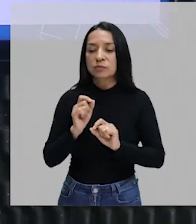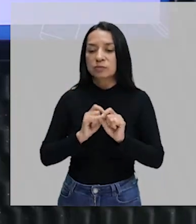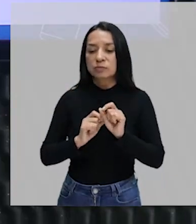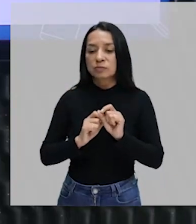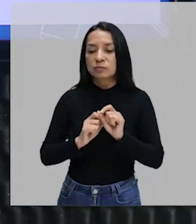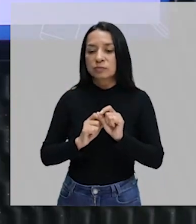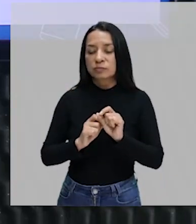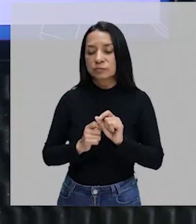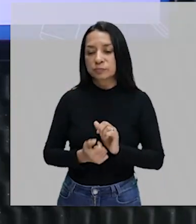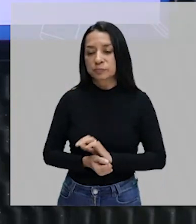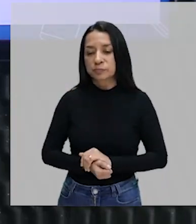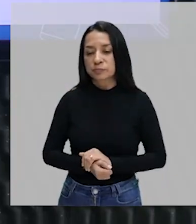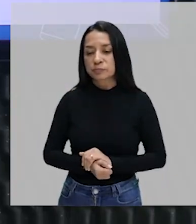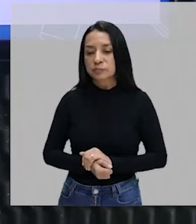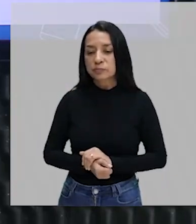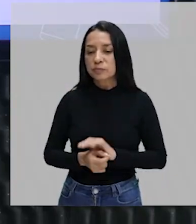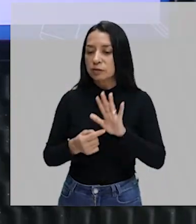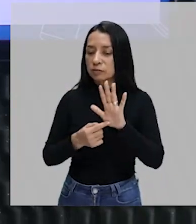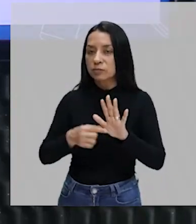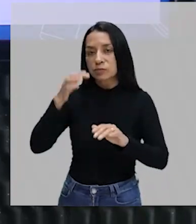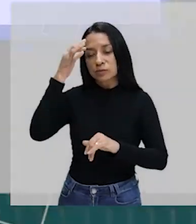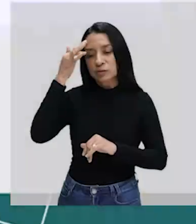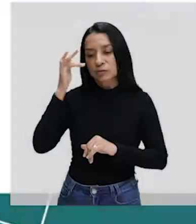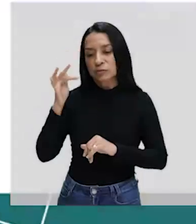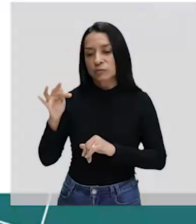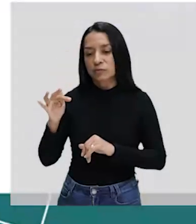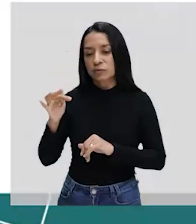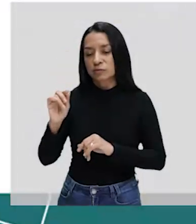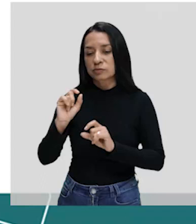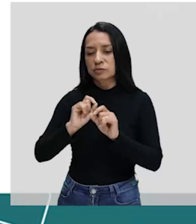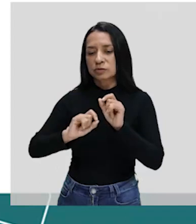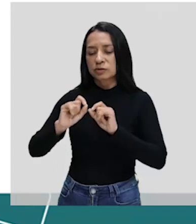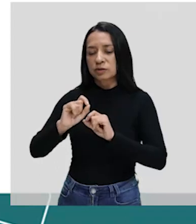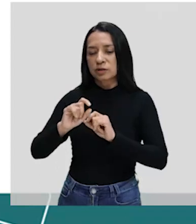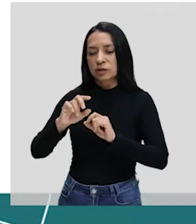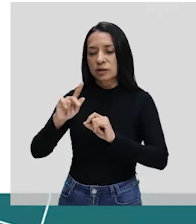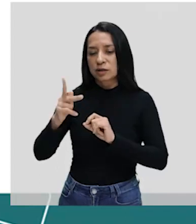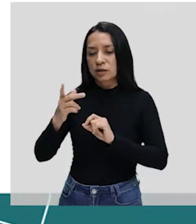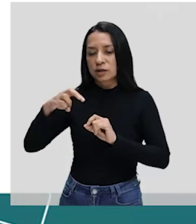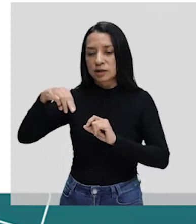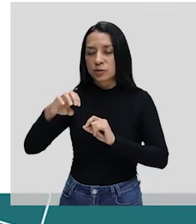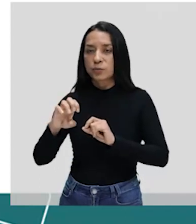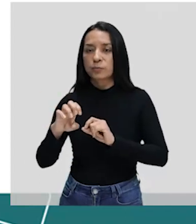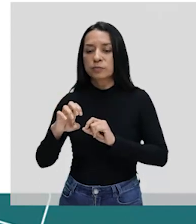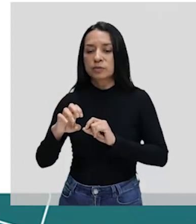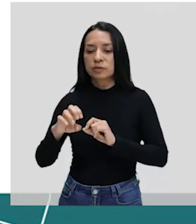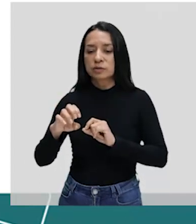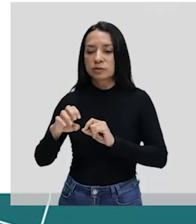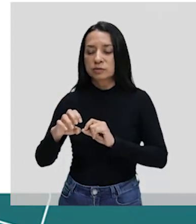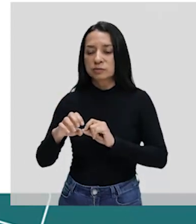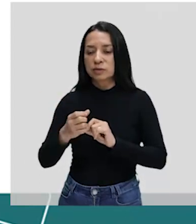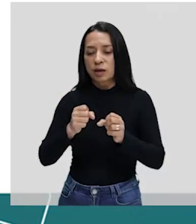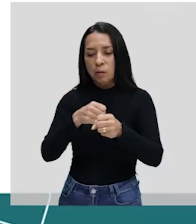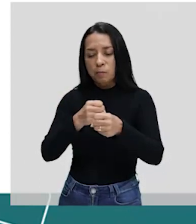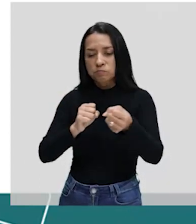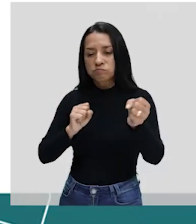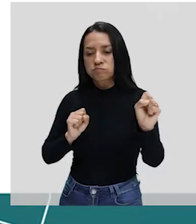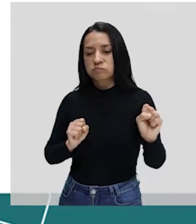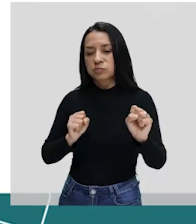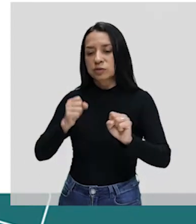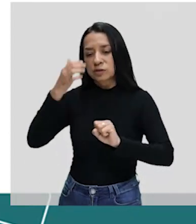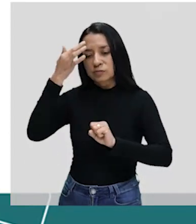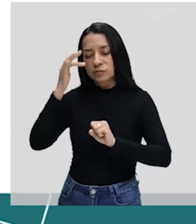do filósofo David Hume. Hume é um dos grandes filósofos da modernidade.